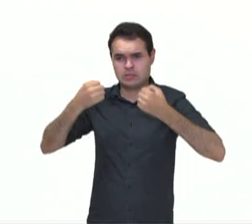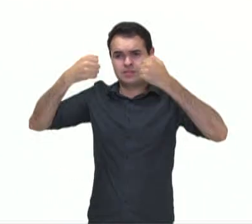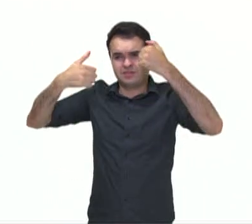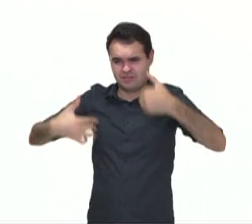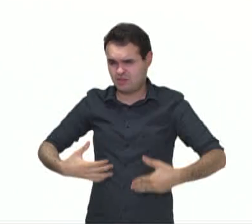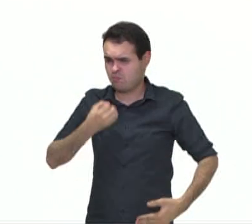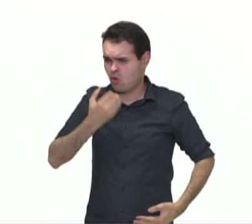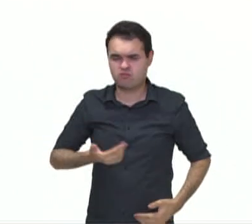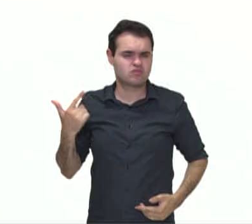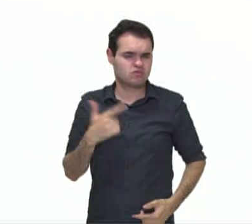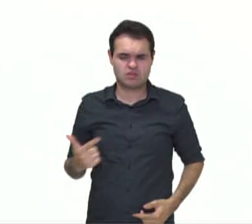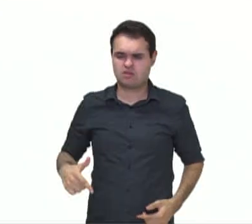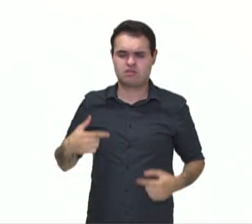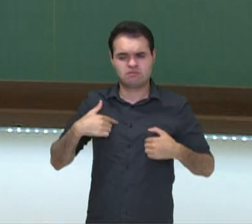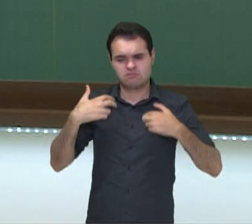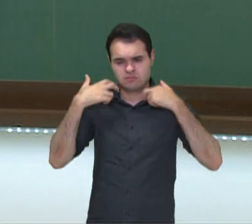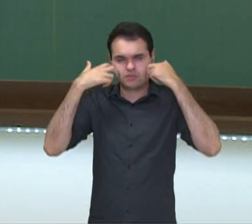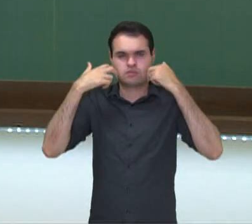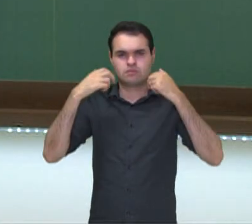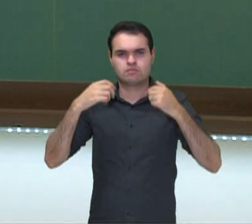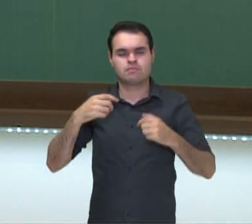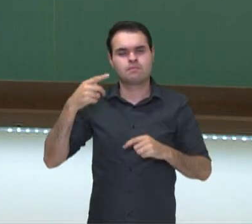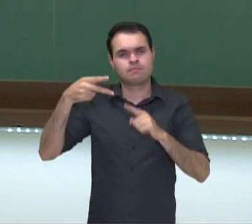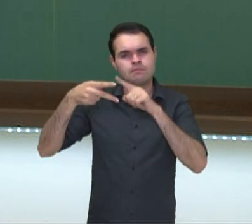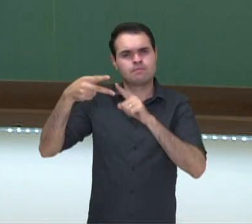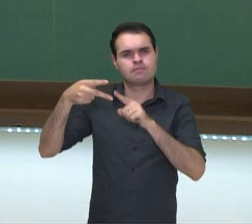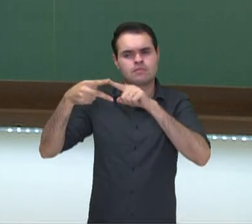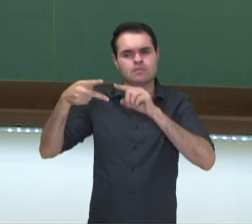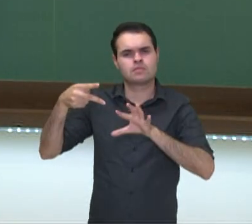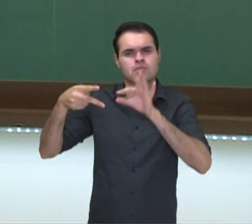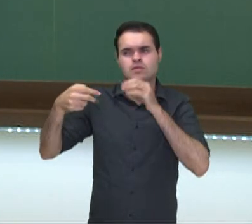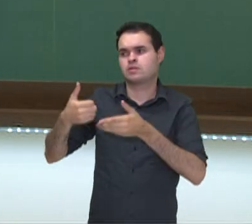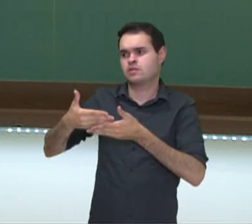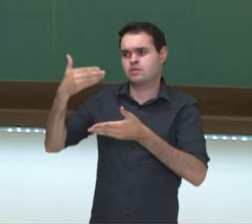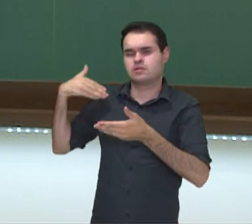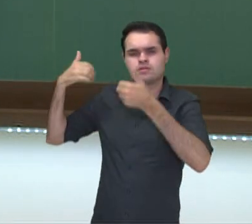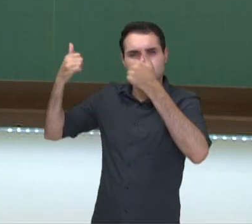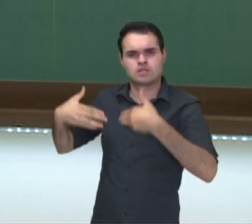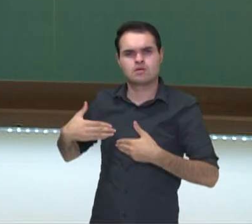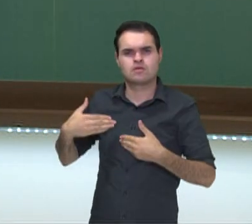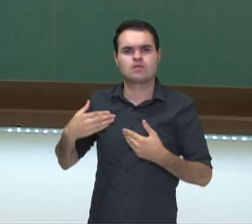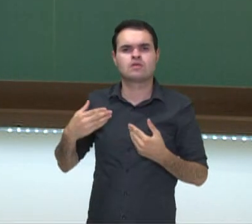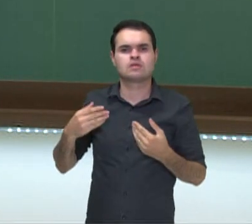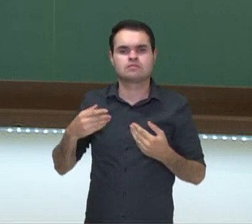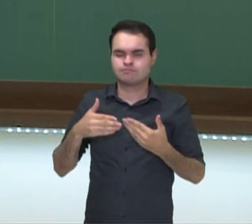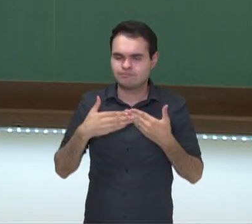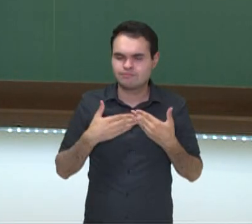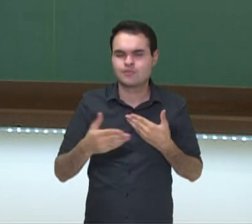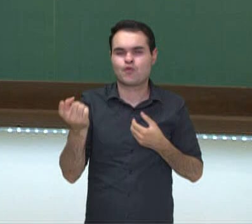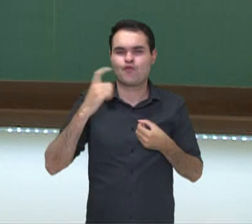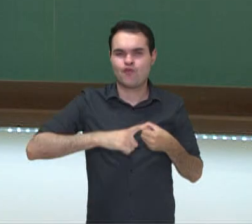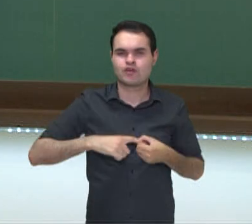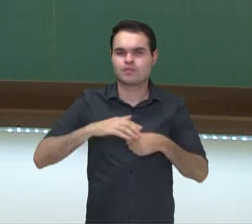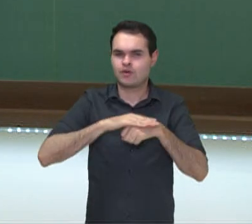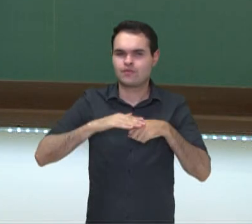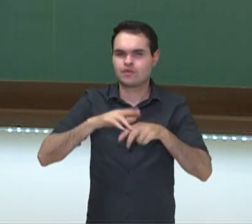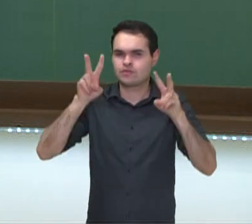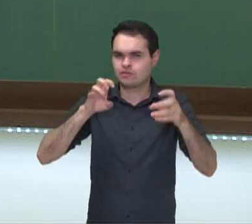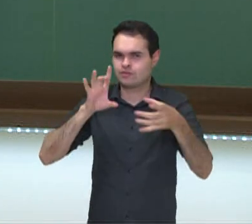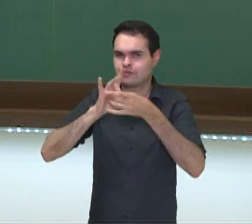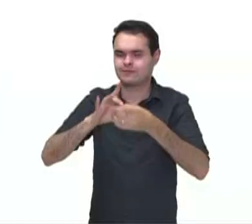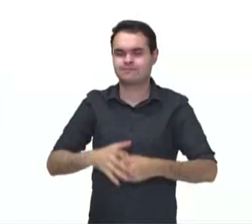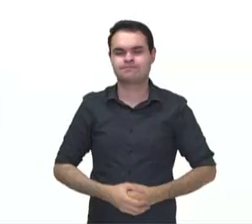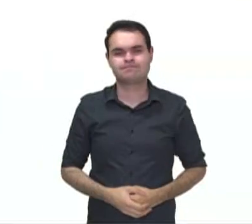ou carisma para tal. Então pensem aí a partir de tudo que a gente viu até agora. Daqui a pouquinho a gente volta com a